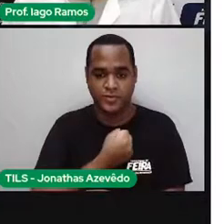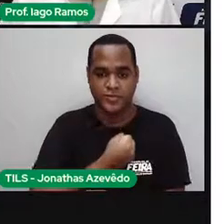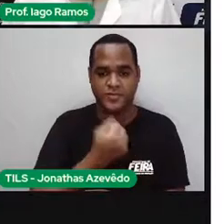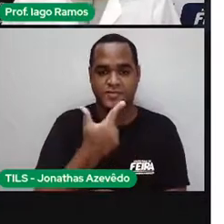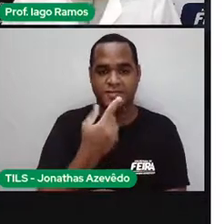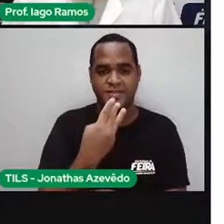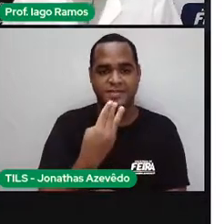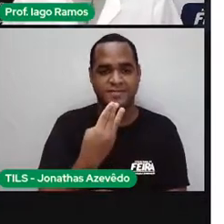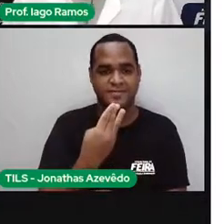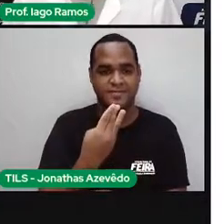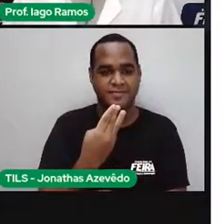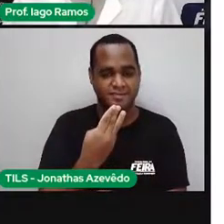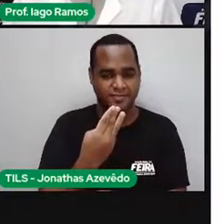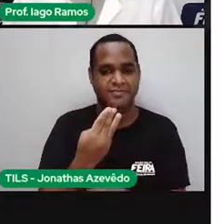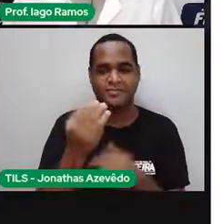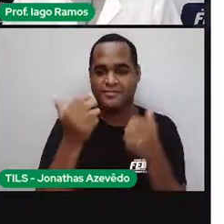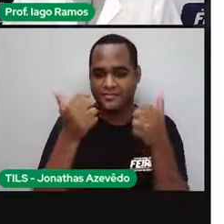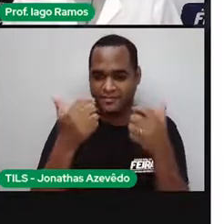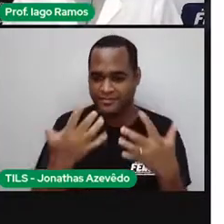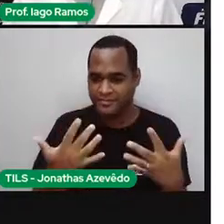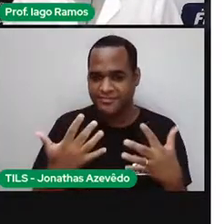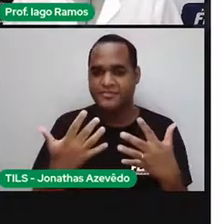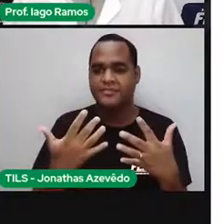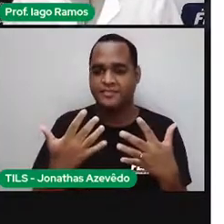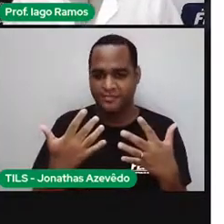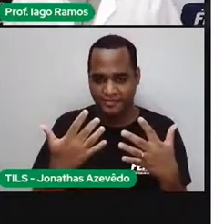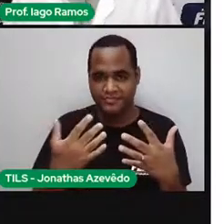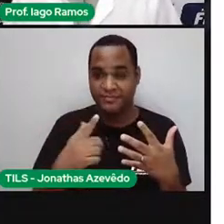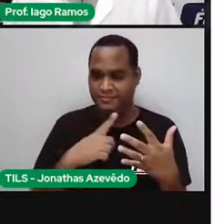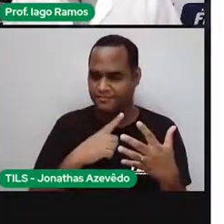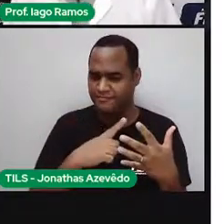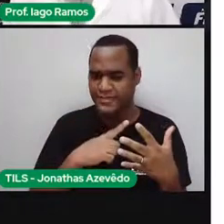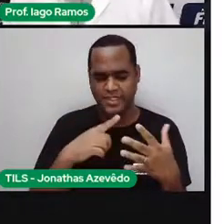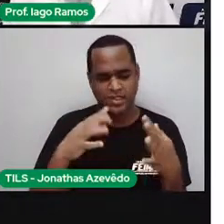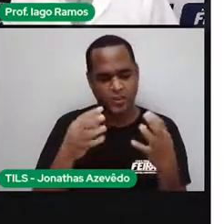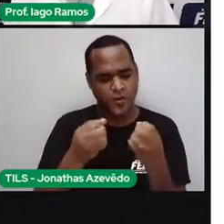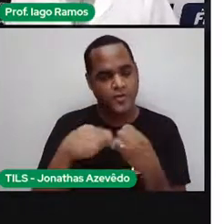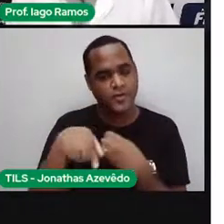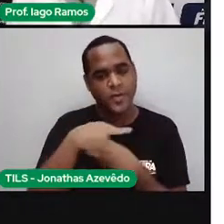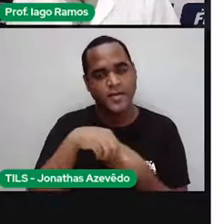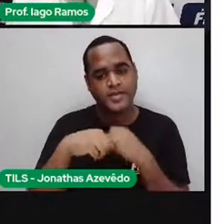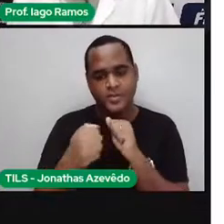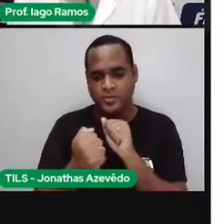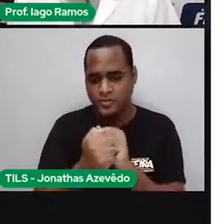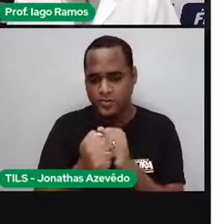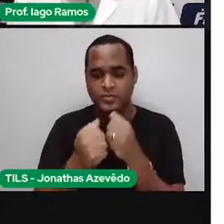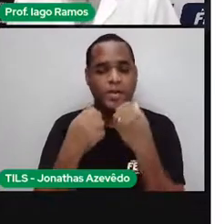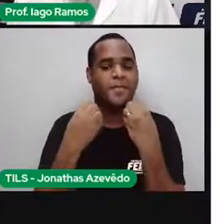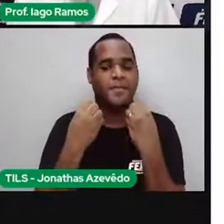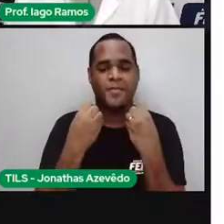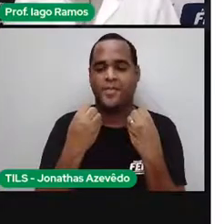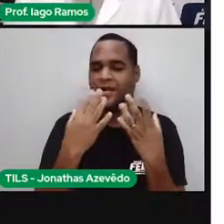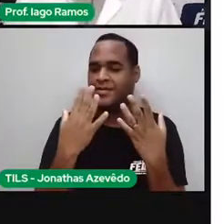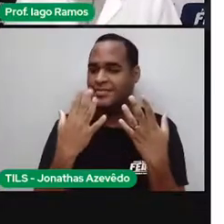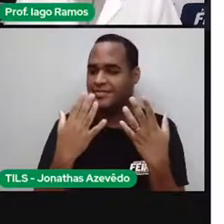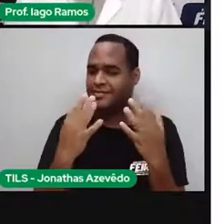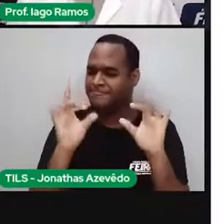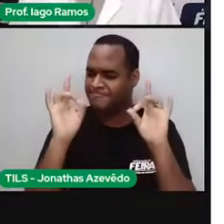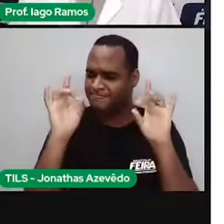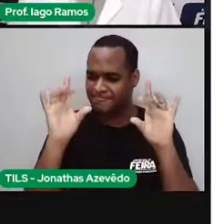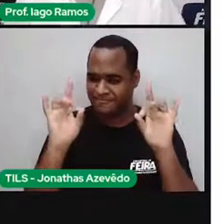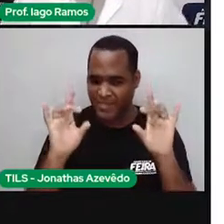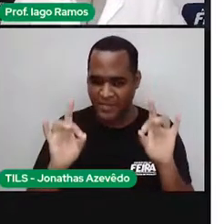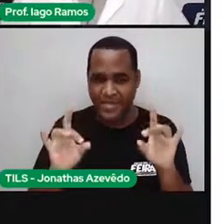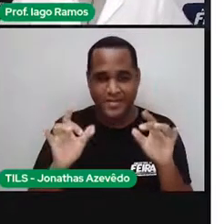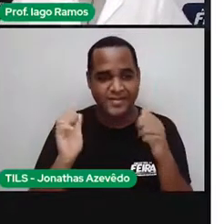23 bom já temos aí uma estradas EA juntos e isso é bom né Que massa